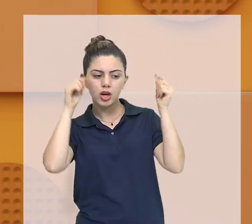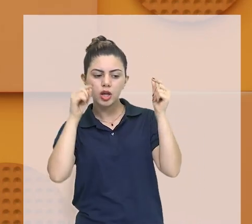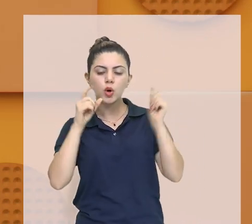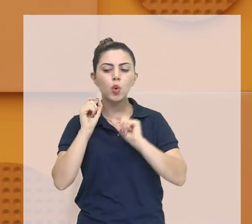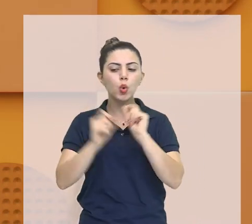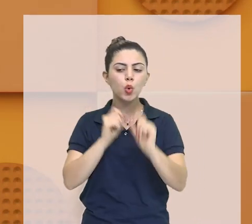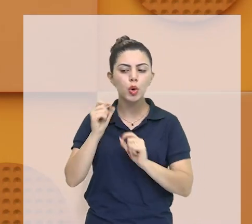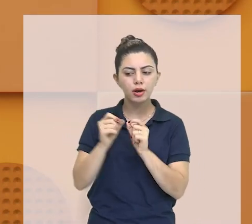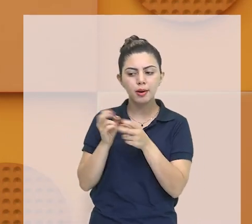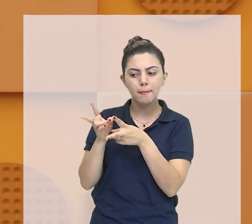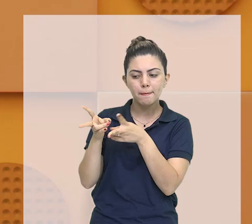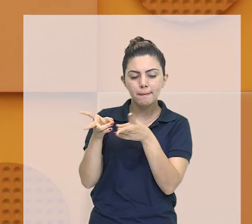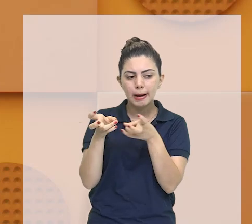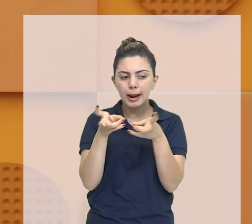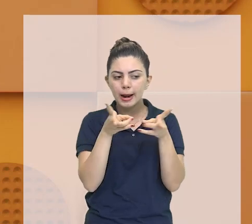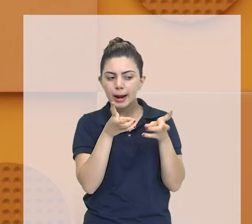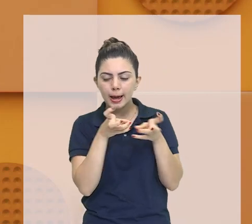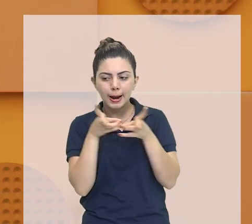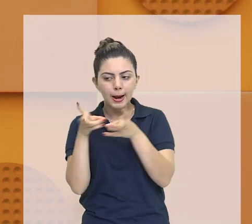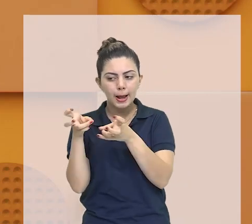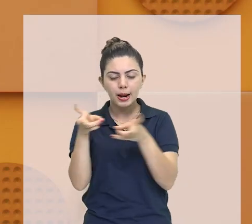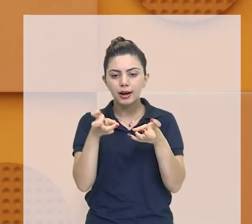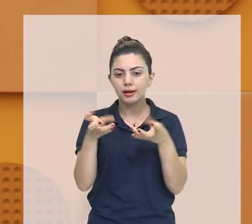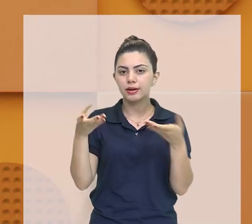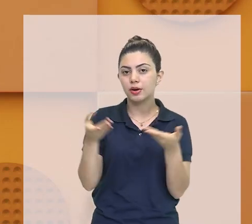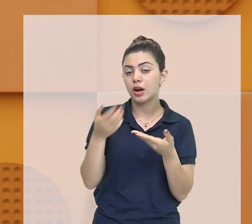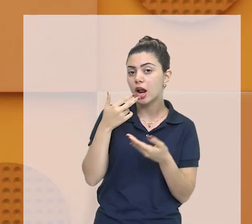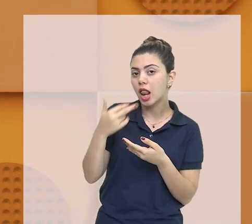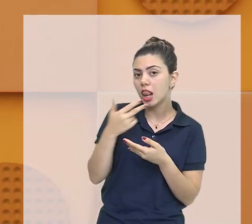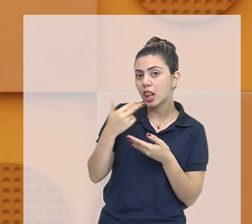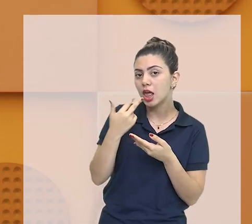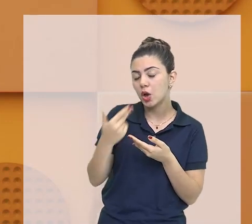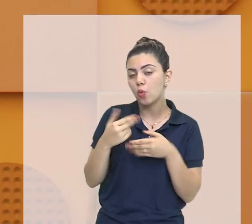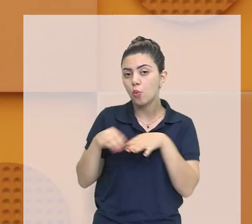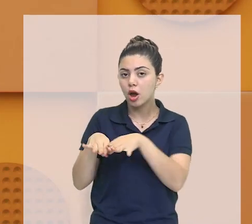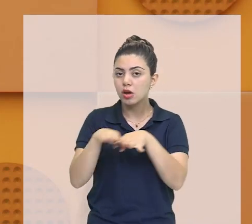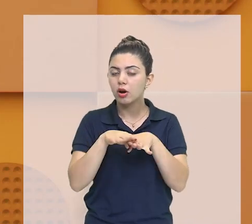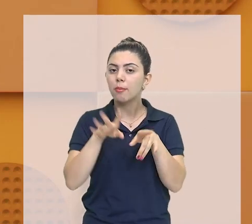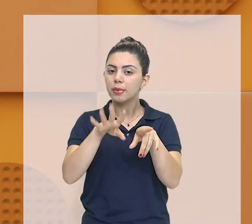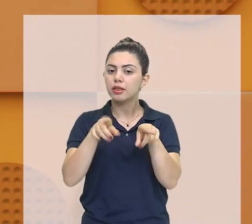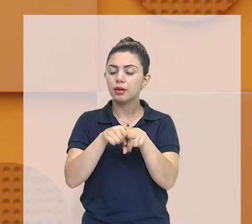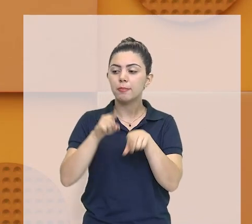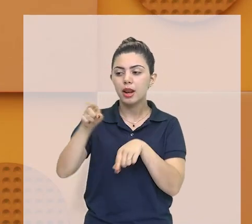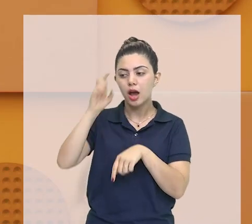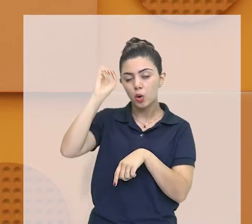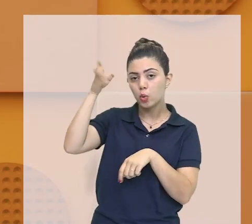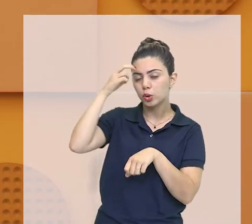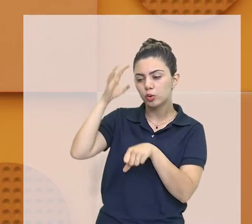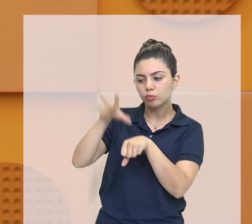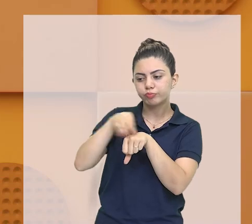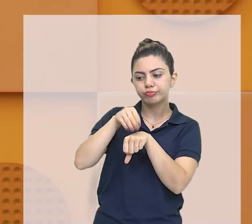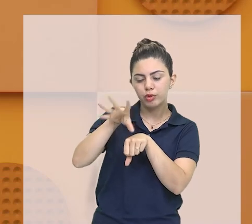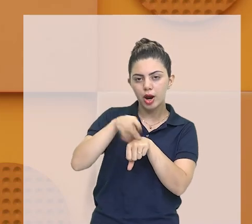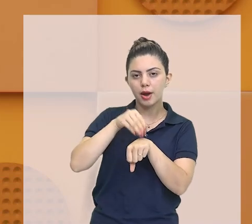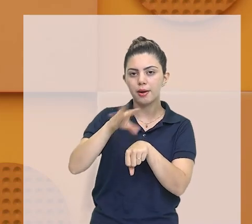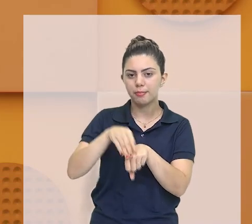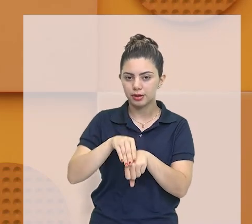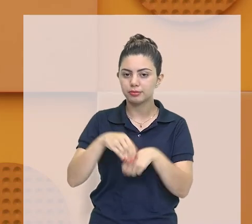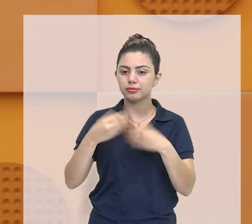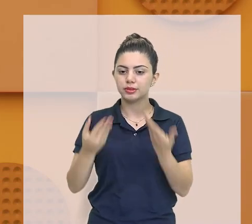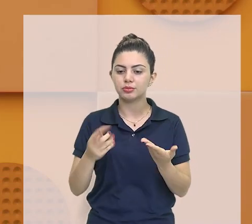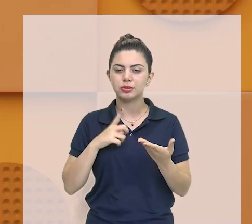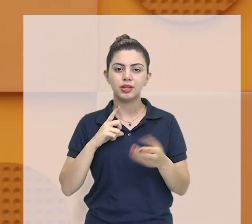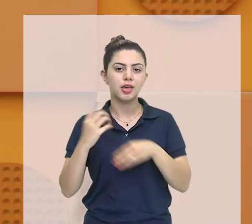aí começar, não é mesmo, a falar a mesma língua e, ao mesmo tempo, absorver essa cultura e aí a gente tem, não é mesmo,